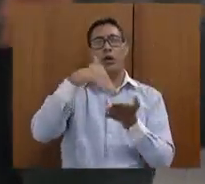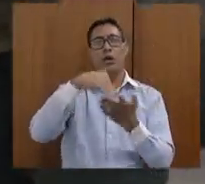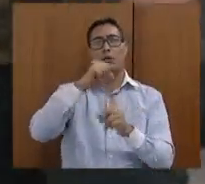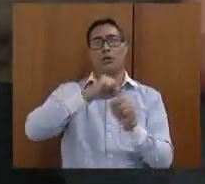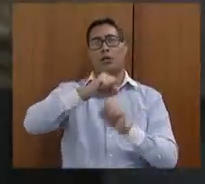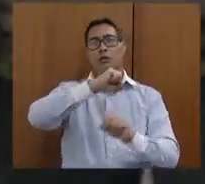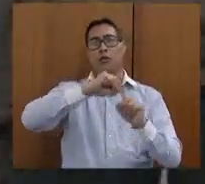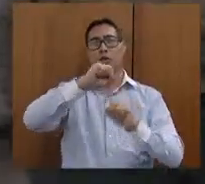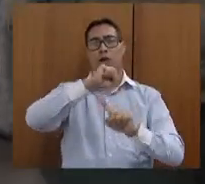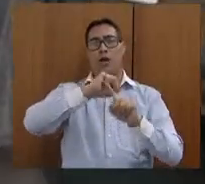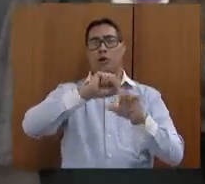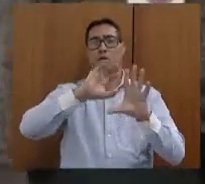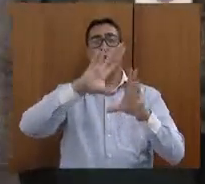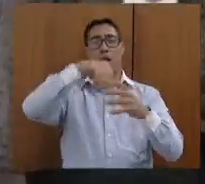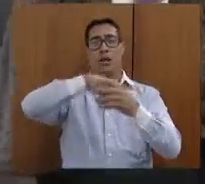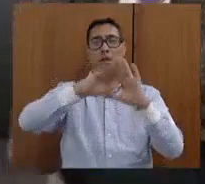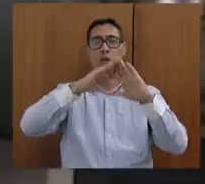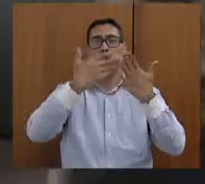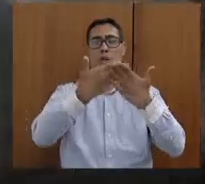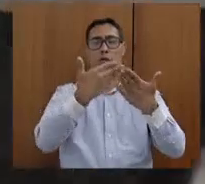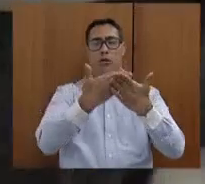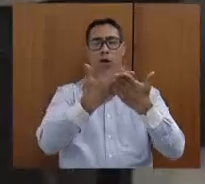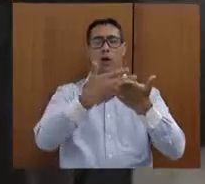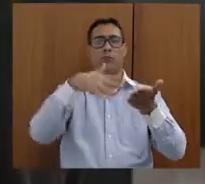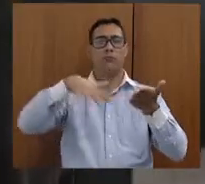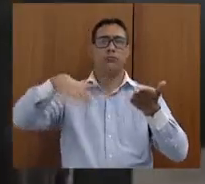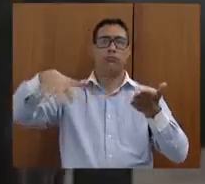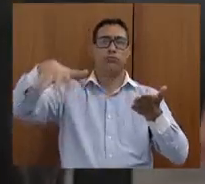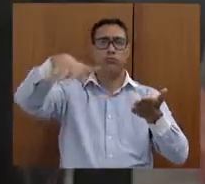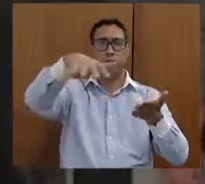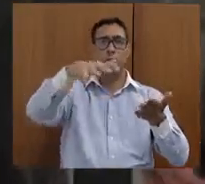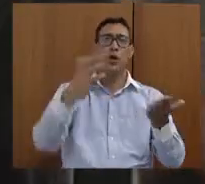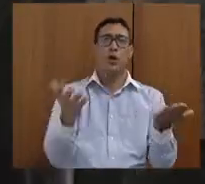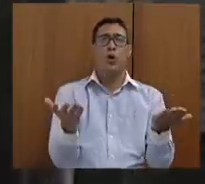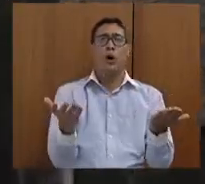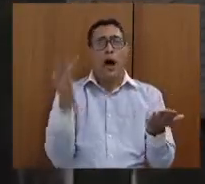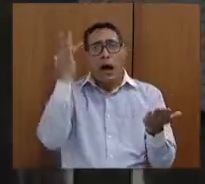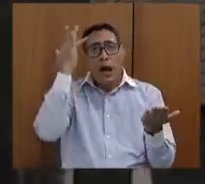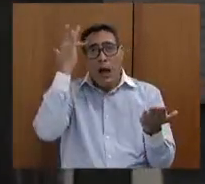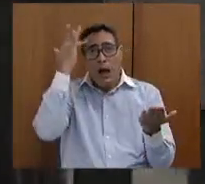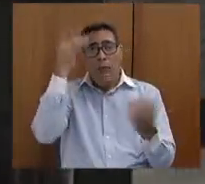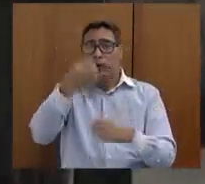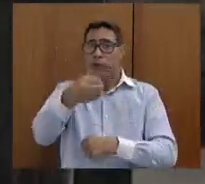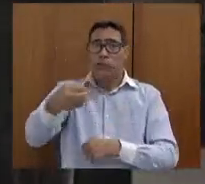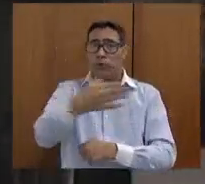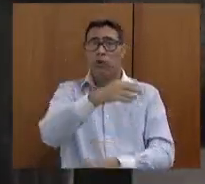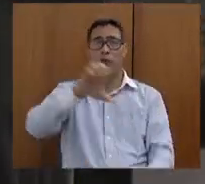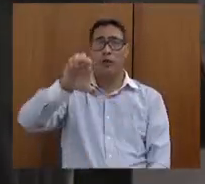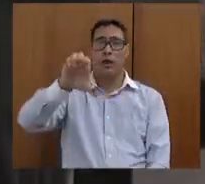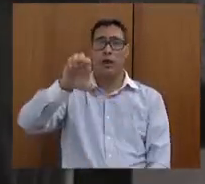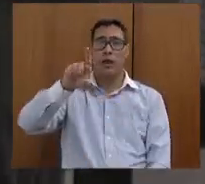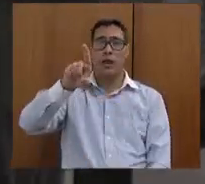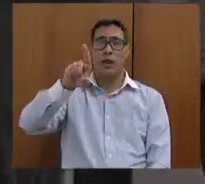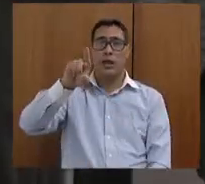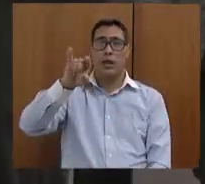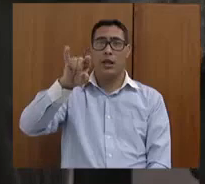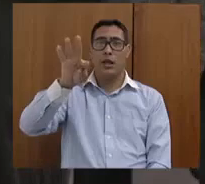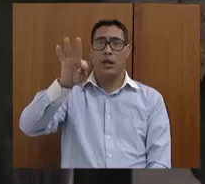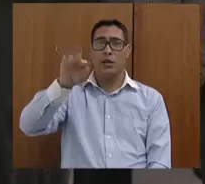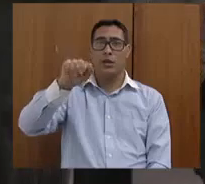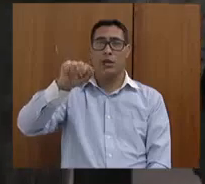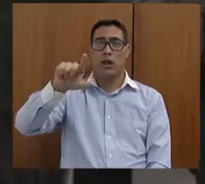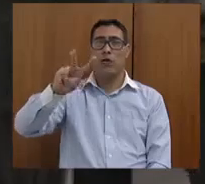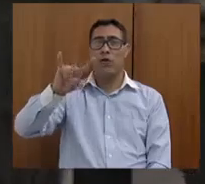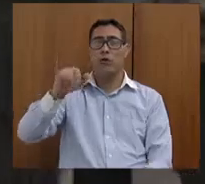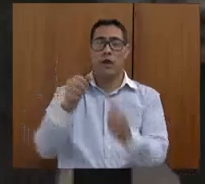em nossas escolas hoje a partir de amanhã novo edital estará aberto para recomposição desses